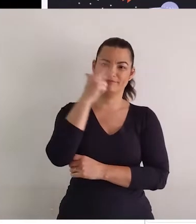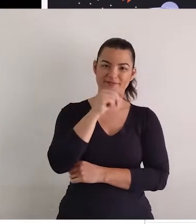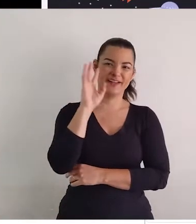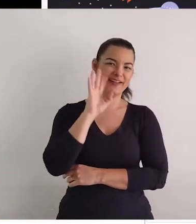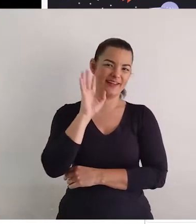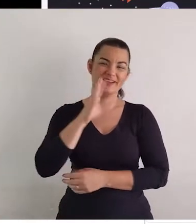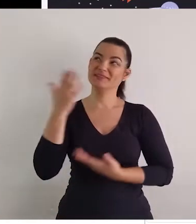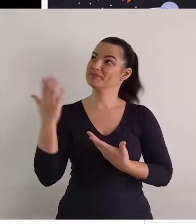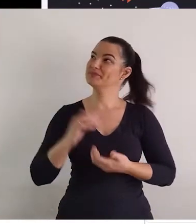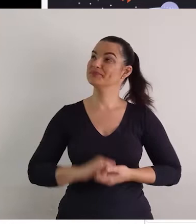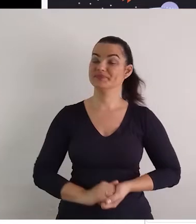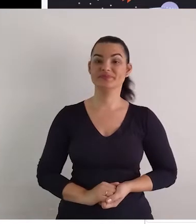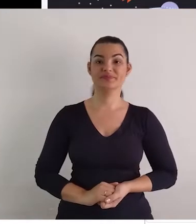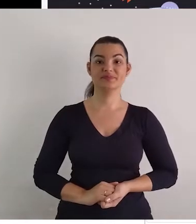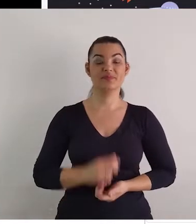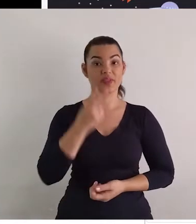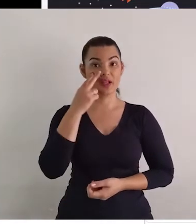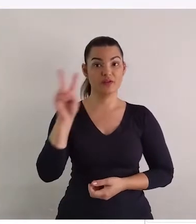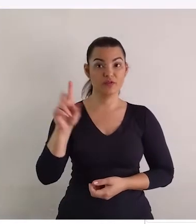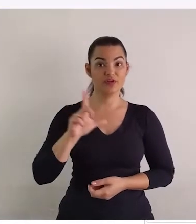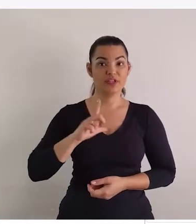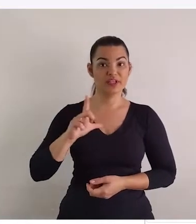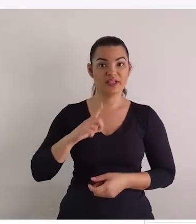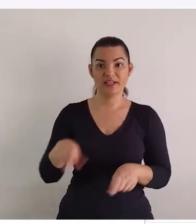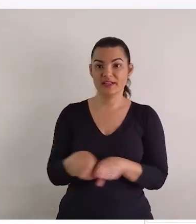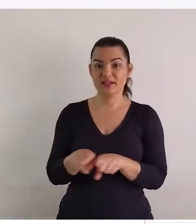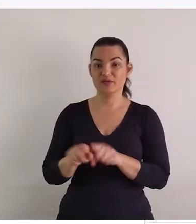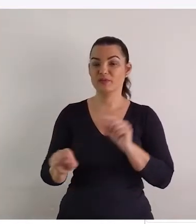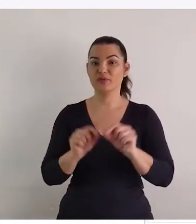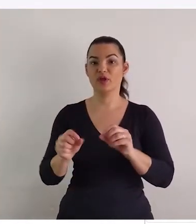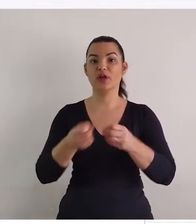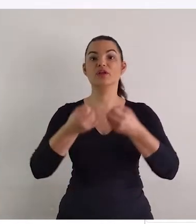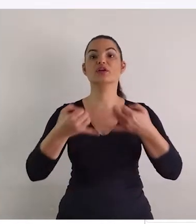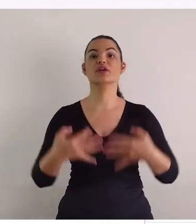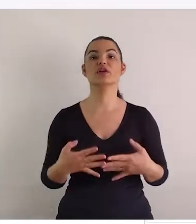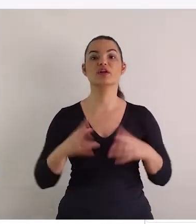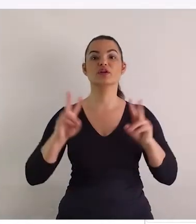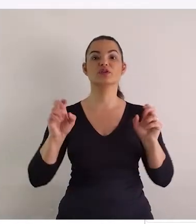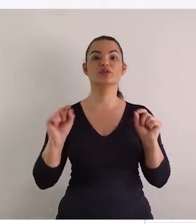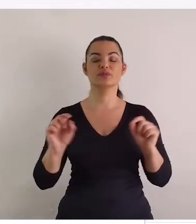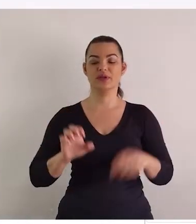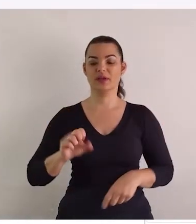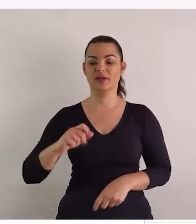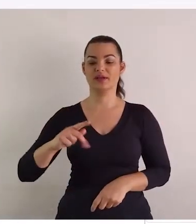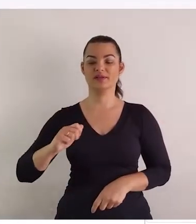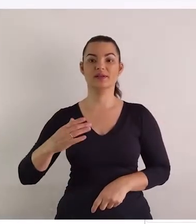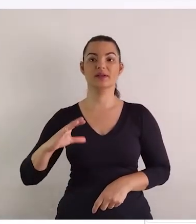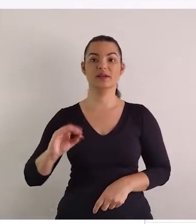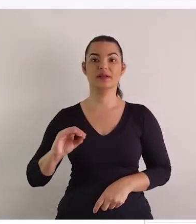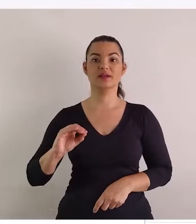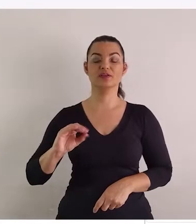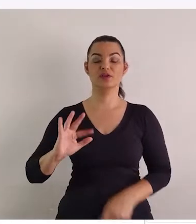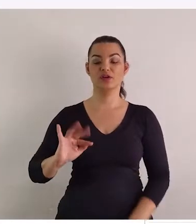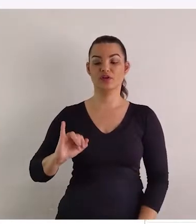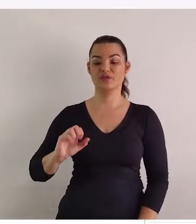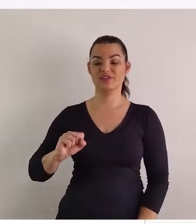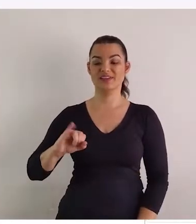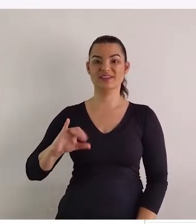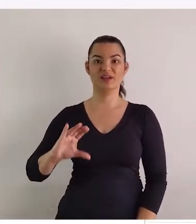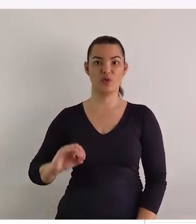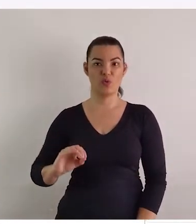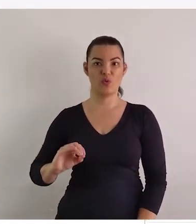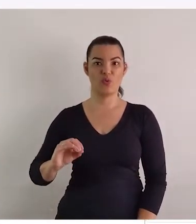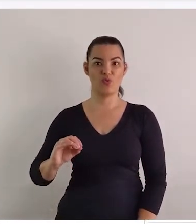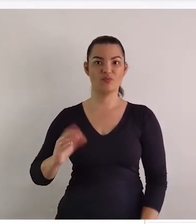E nós vimos que nós temos ali também como definição o espaço que é chamado de espaço físico.